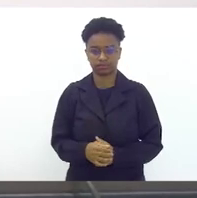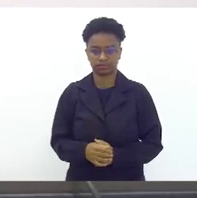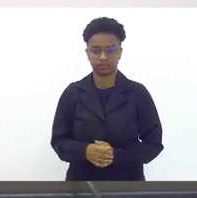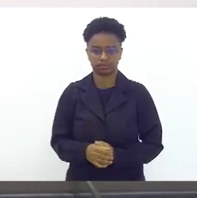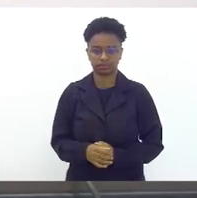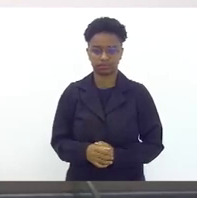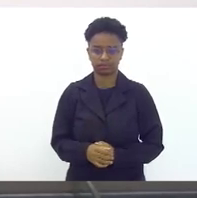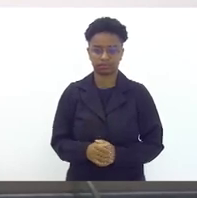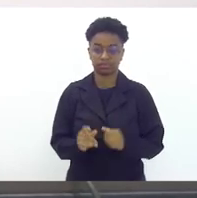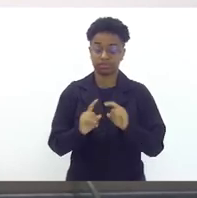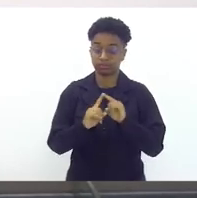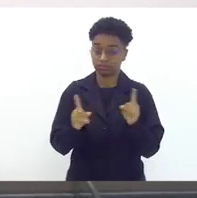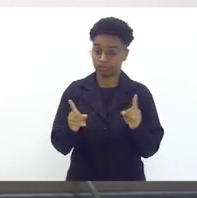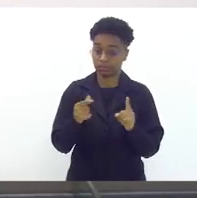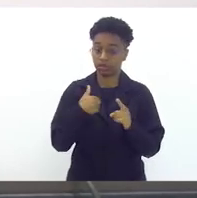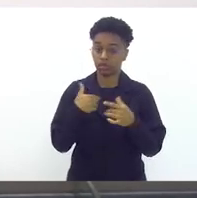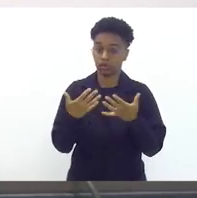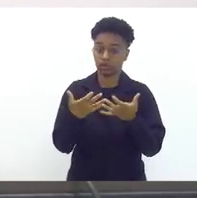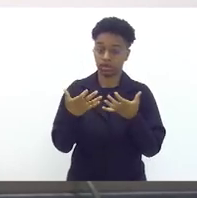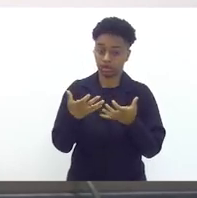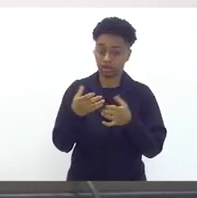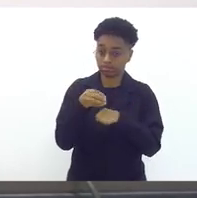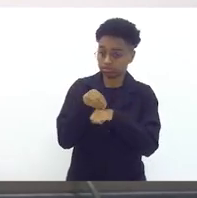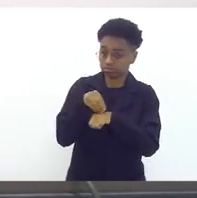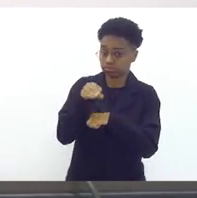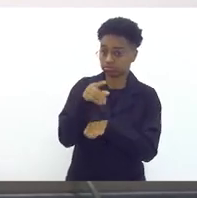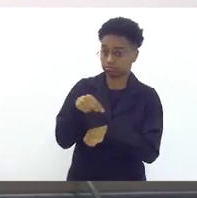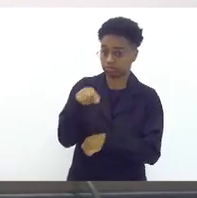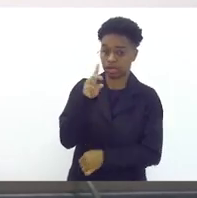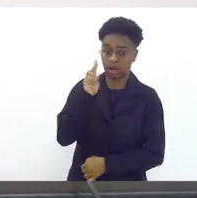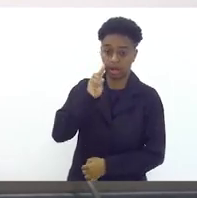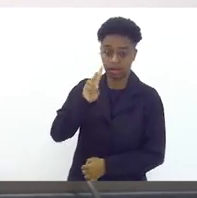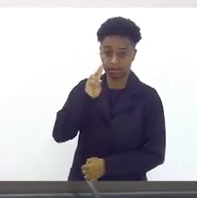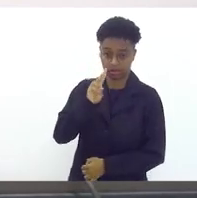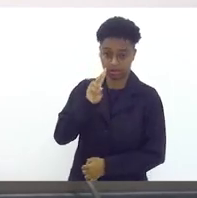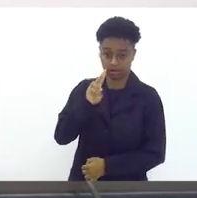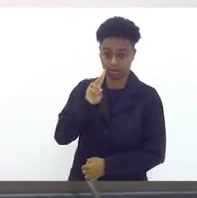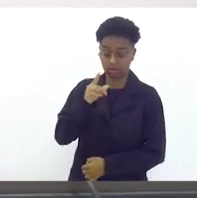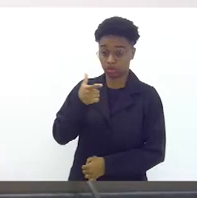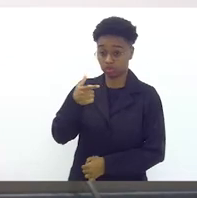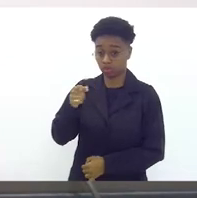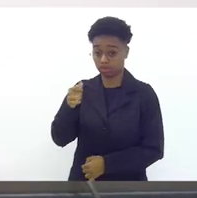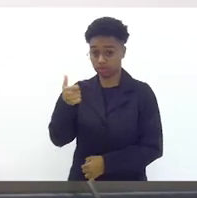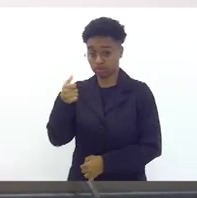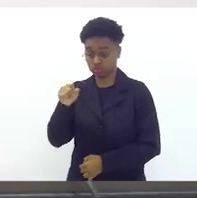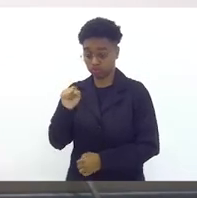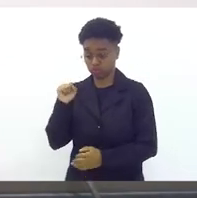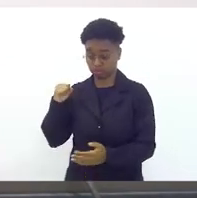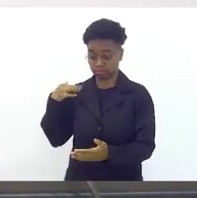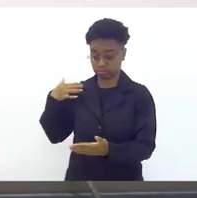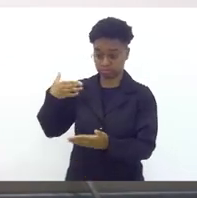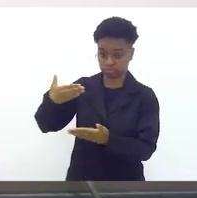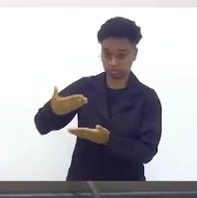queria lembrar, de 18 para cá,